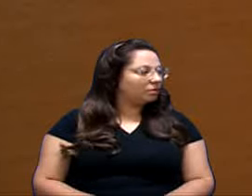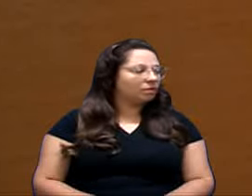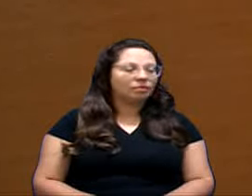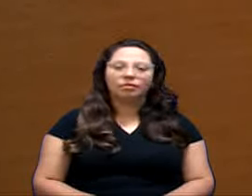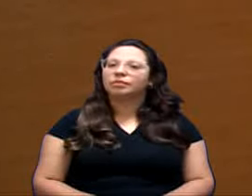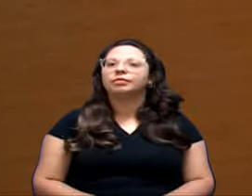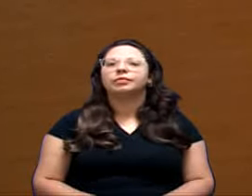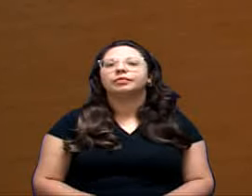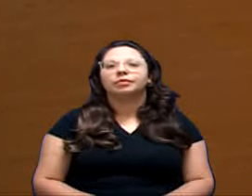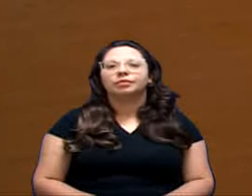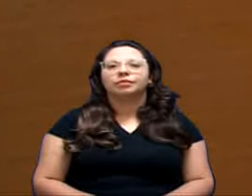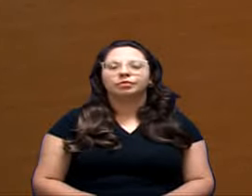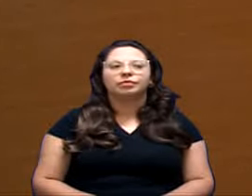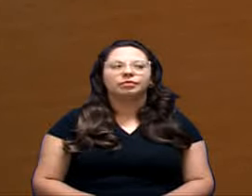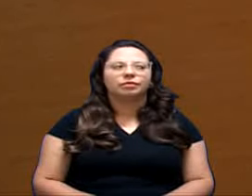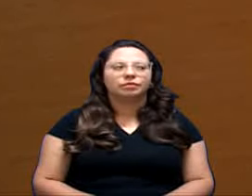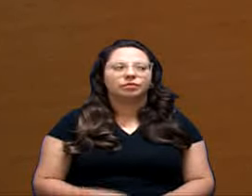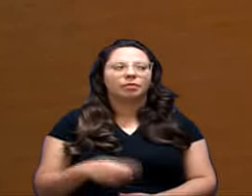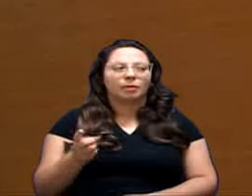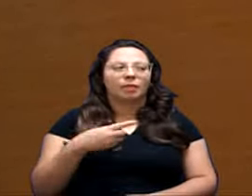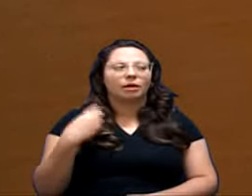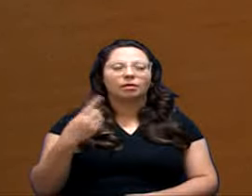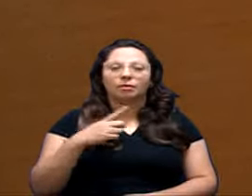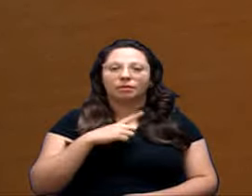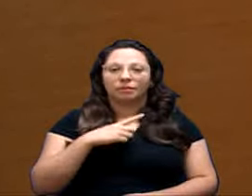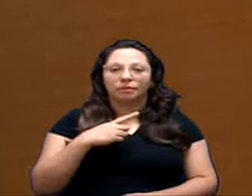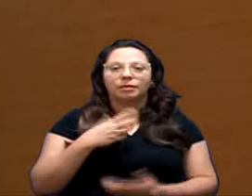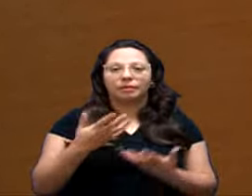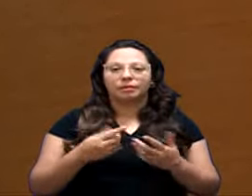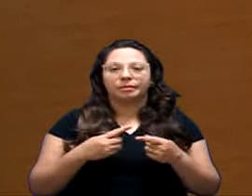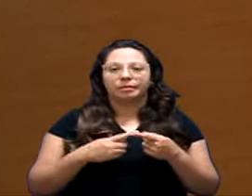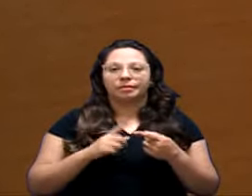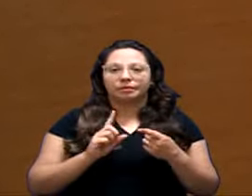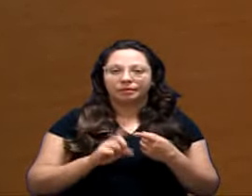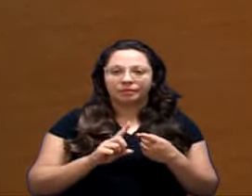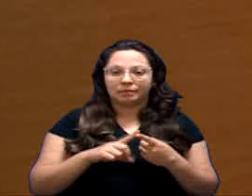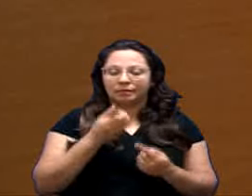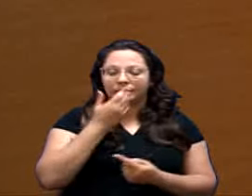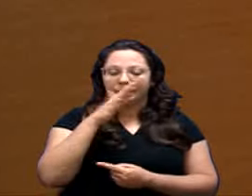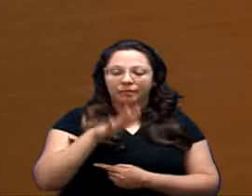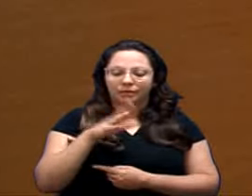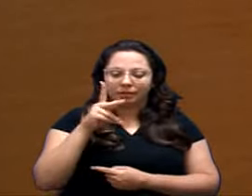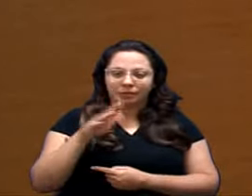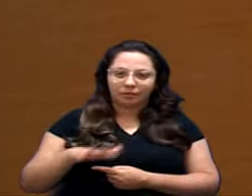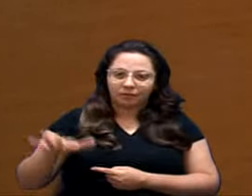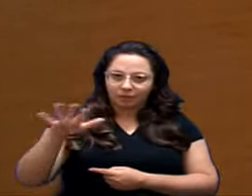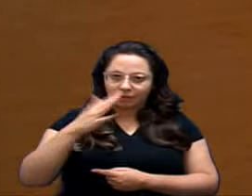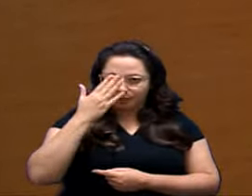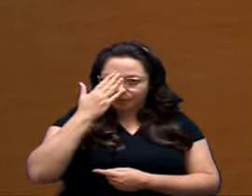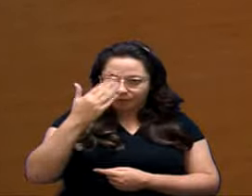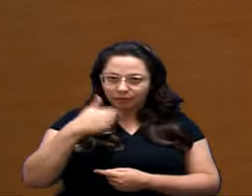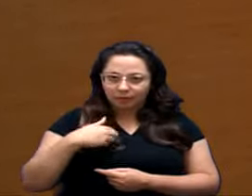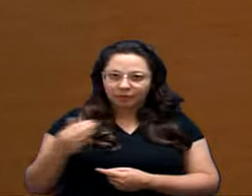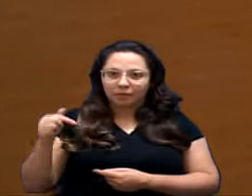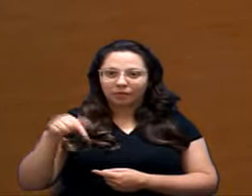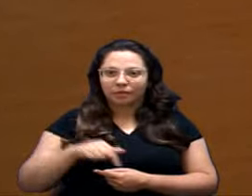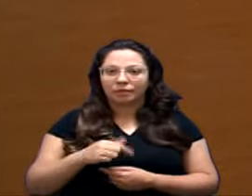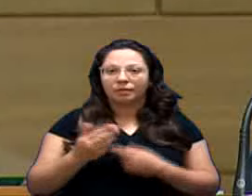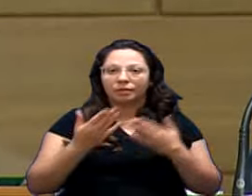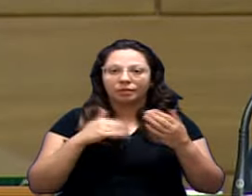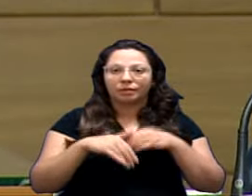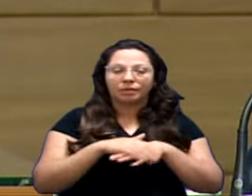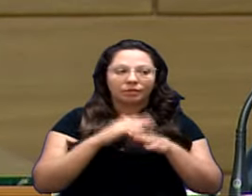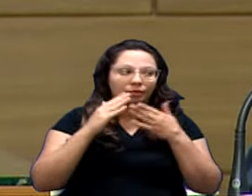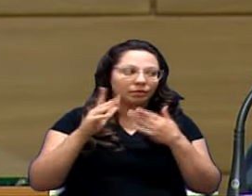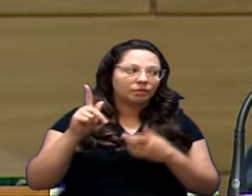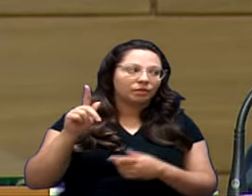material eh bom primeiro Boa tarde a todos Obrigado pela oportunidade de participar Obrigado Glau por ter